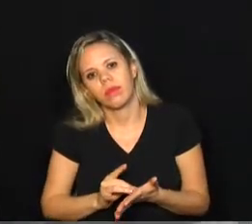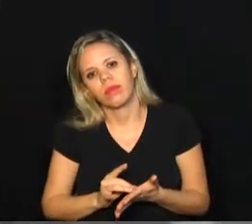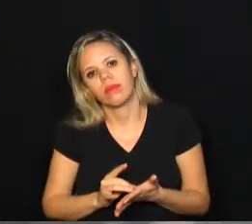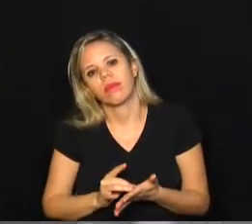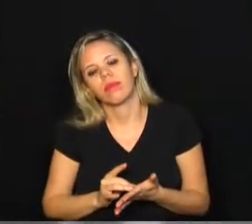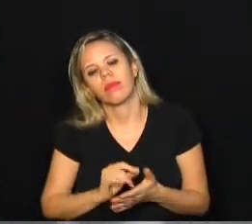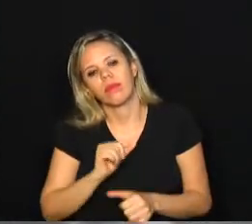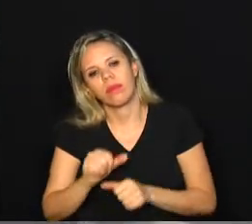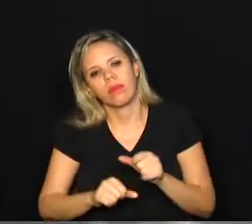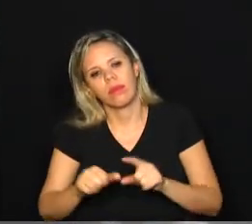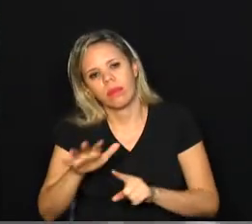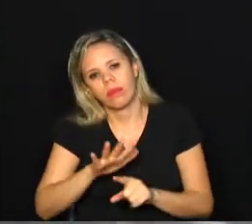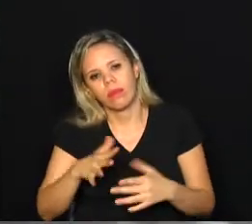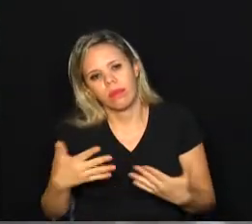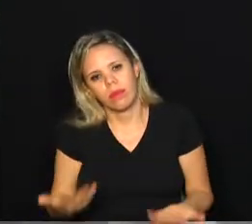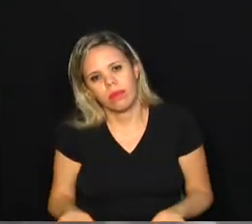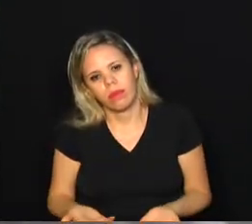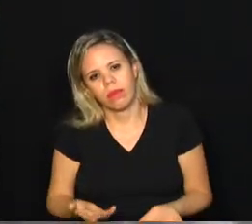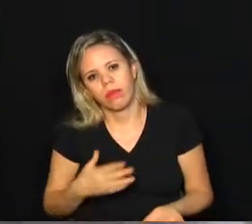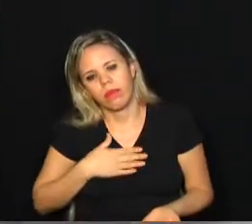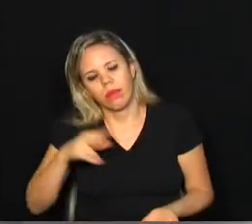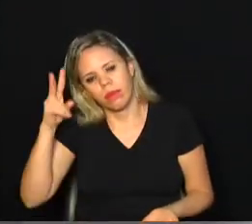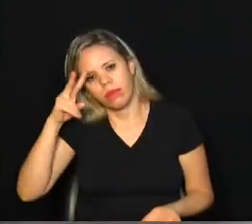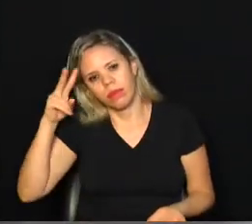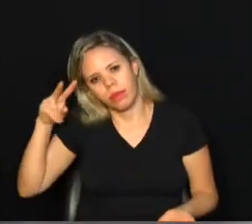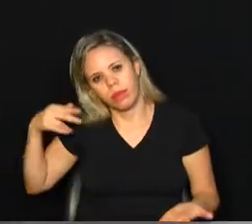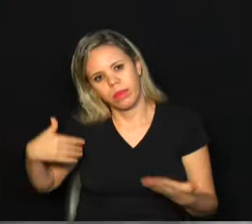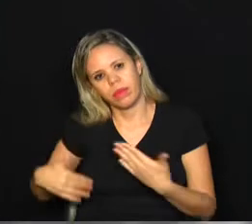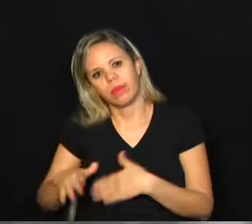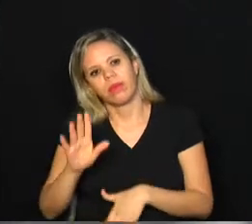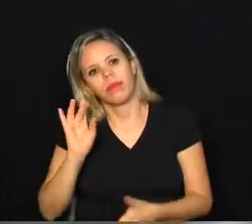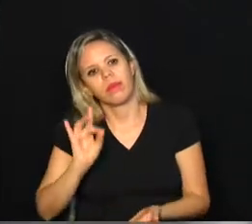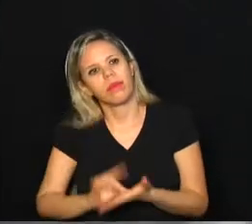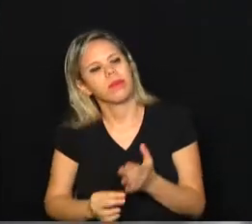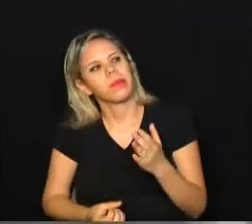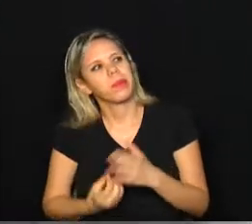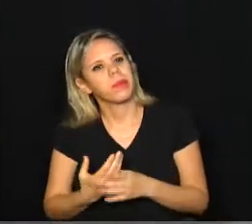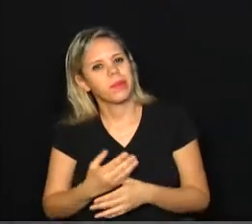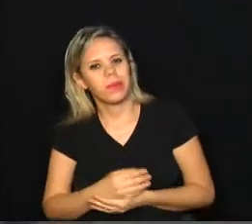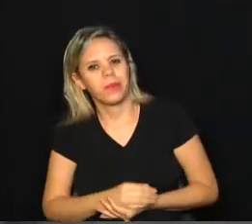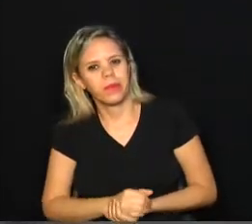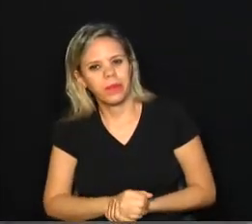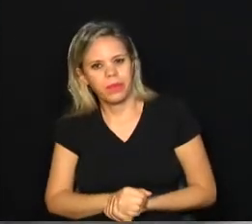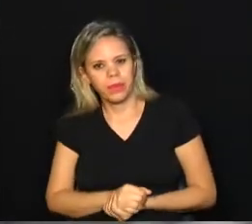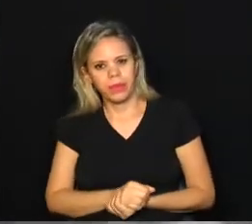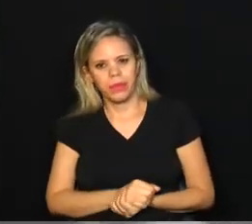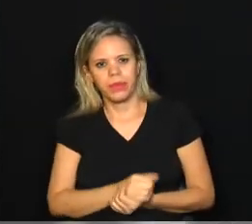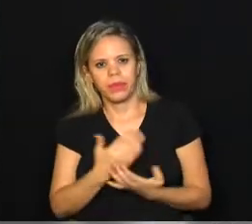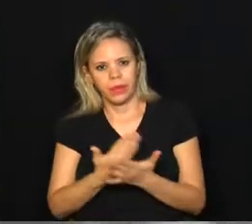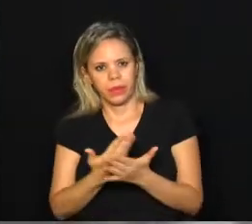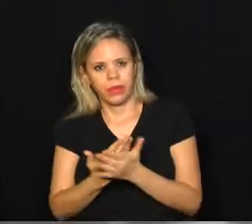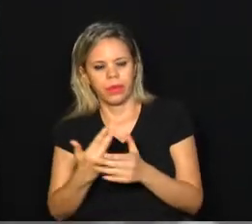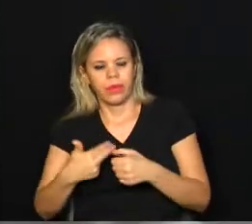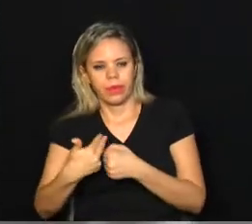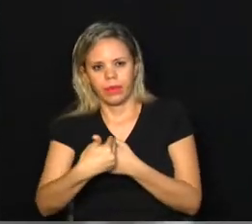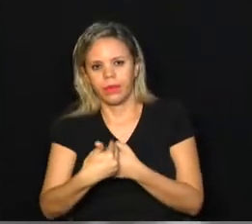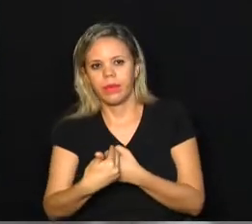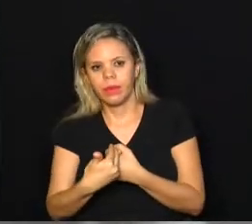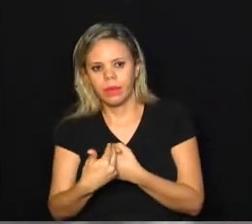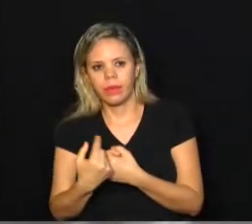sociedade. Bom, a minha história, eu originalmente estudei na Unicamp